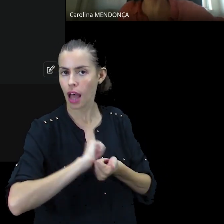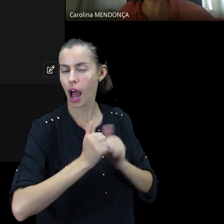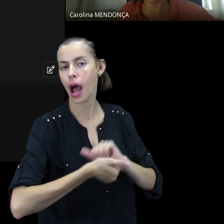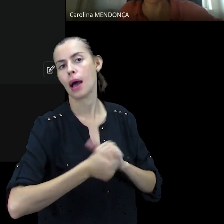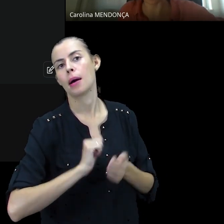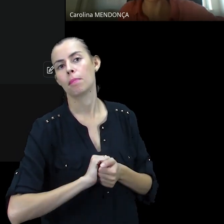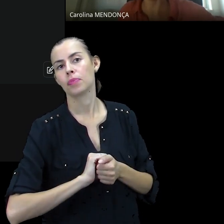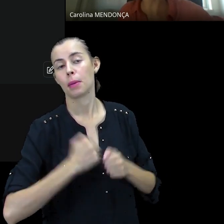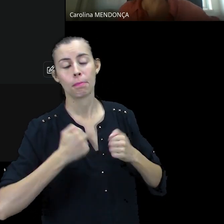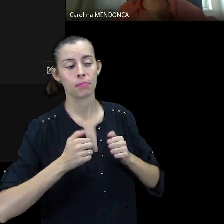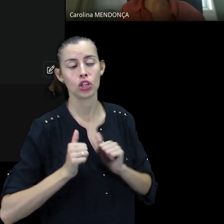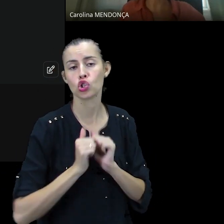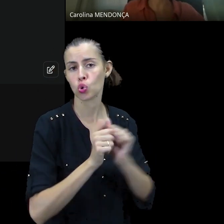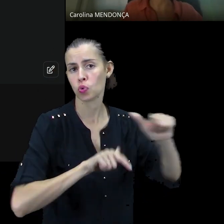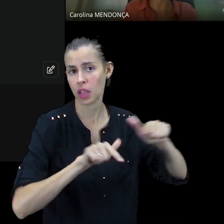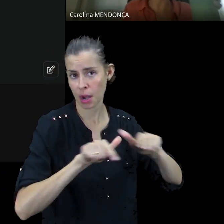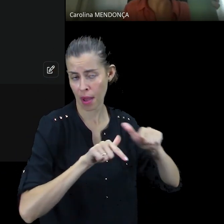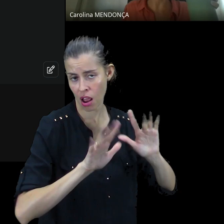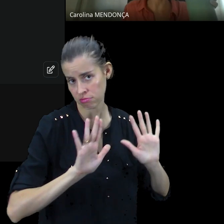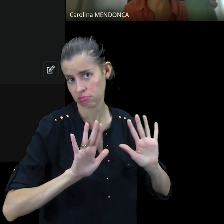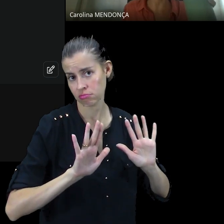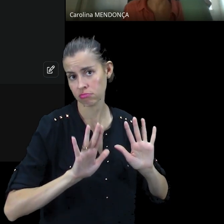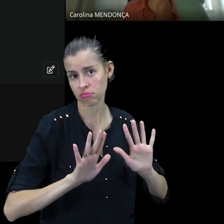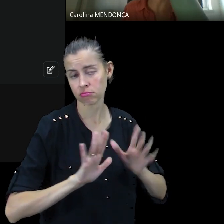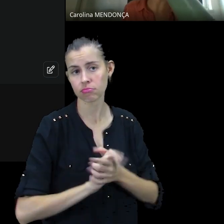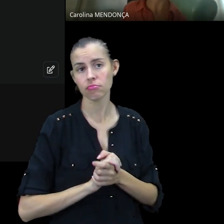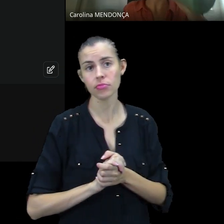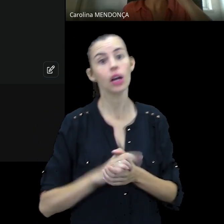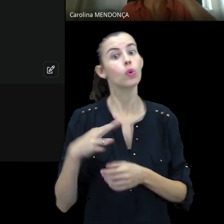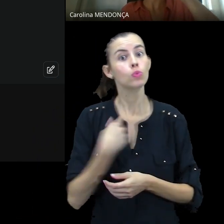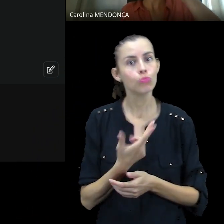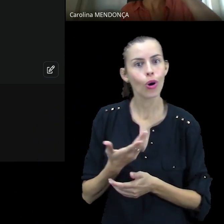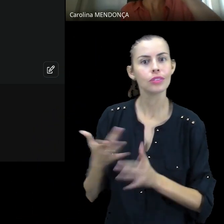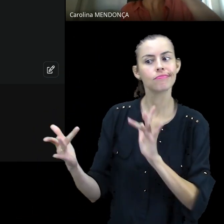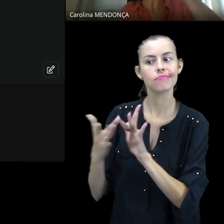oferta da formação para a cidadania em diálogo com as ações extensionistas.